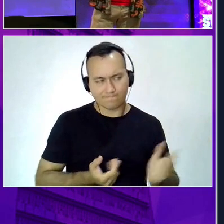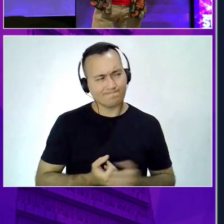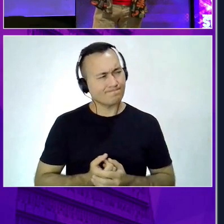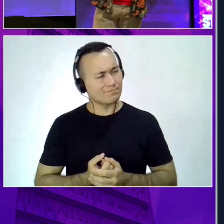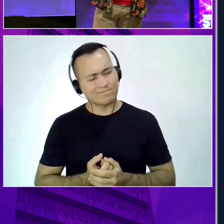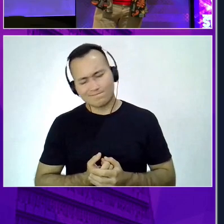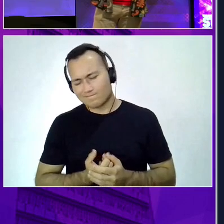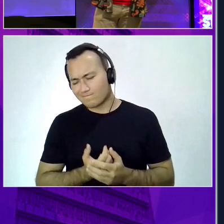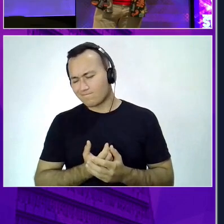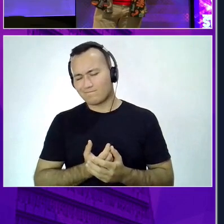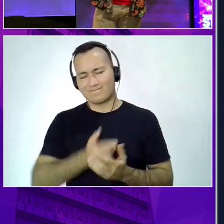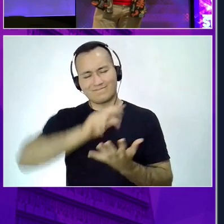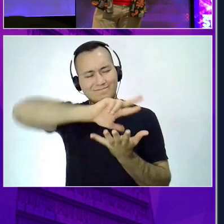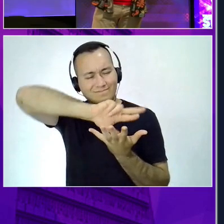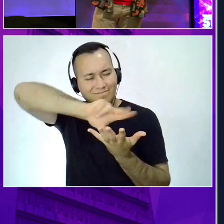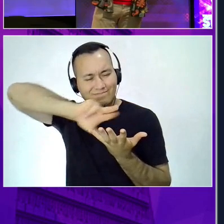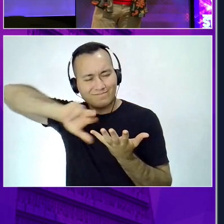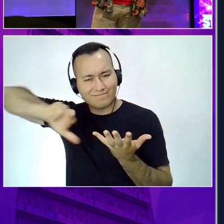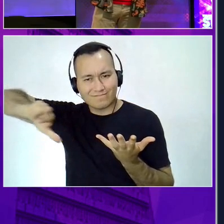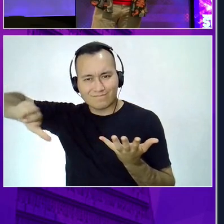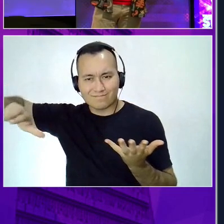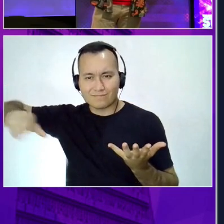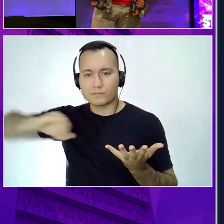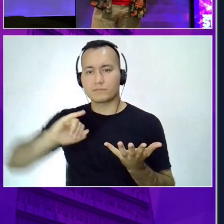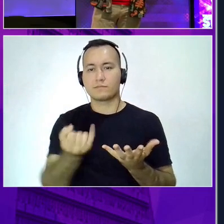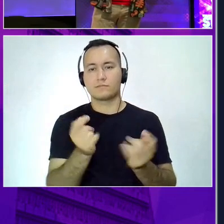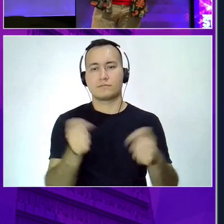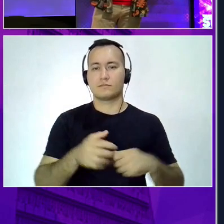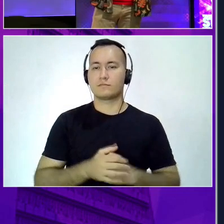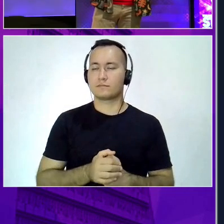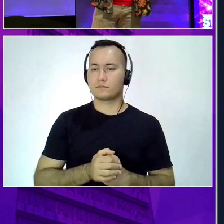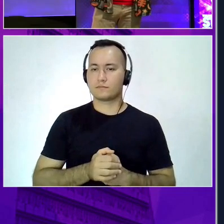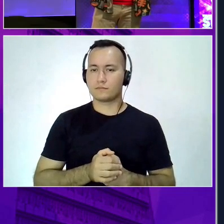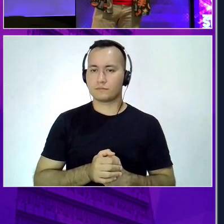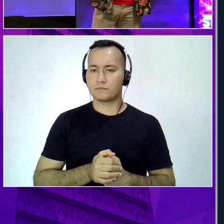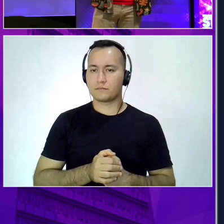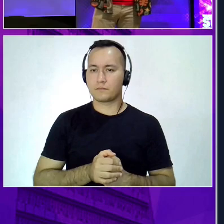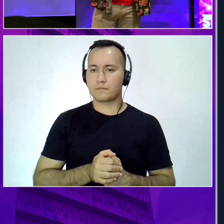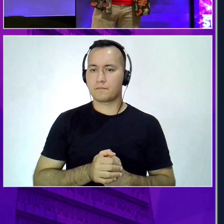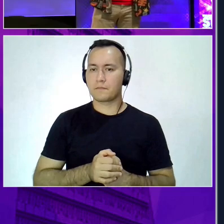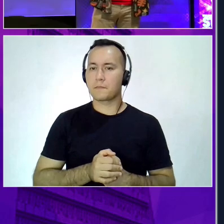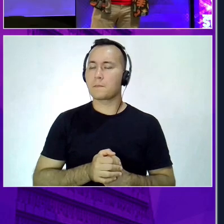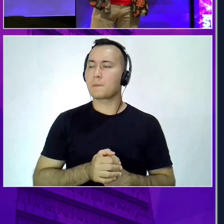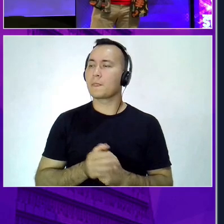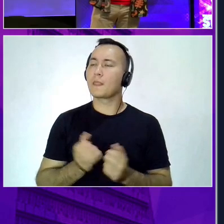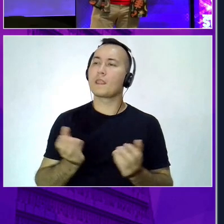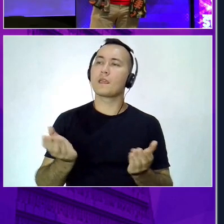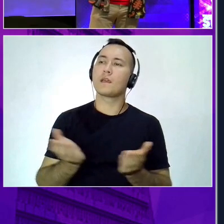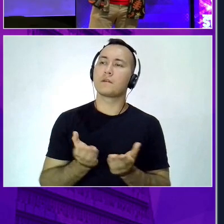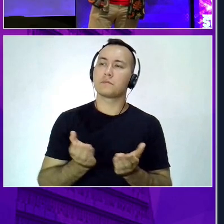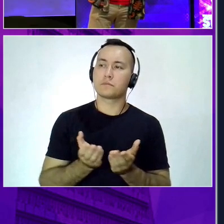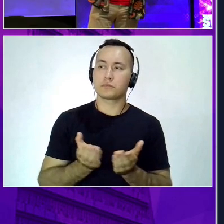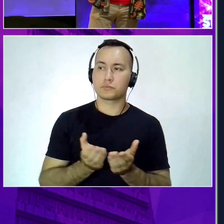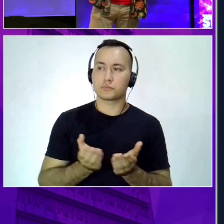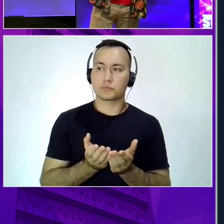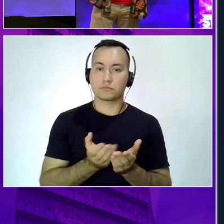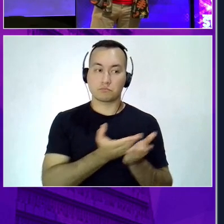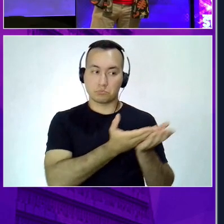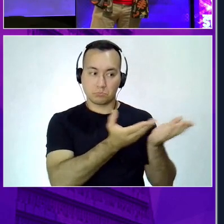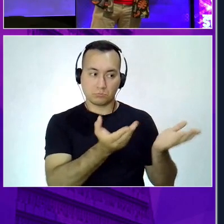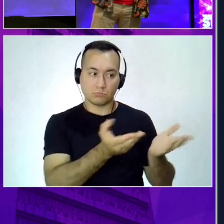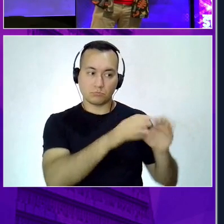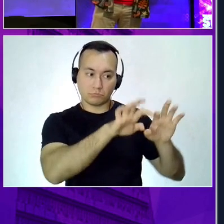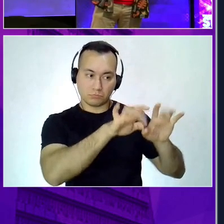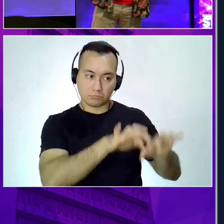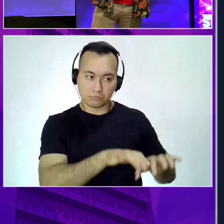ele é que a gente hoje está utilizando como instrumento de chat. Essa camada de chat ela vai desaparecer em algum momento e não vai ser só